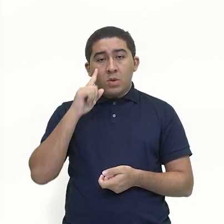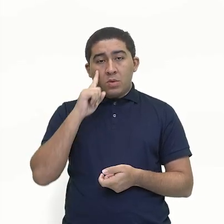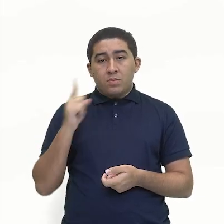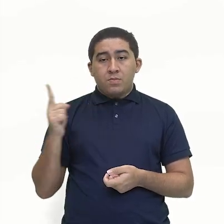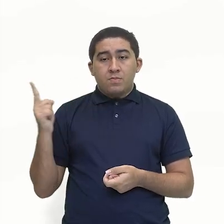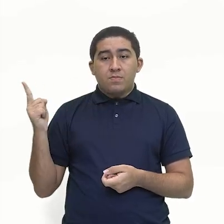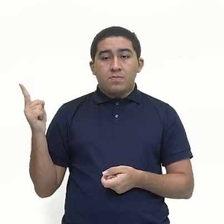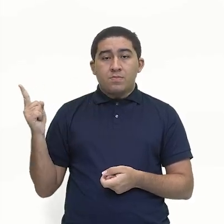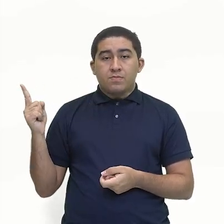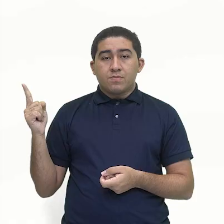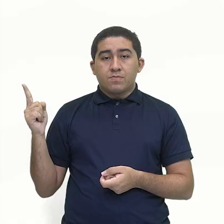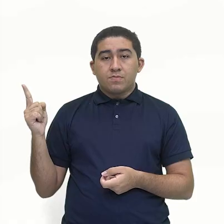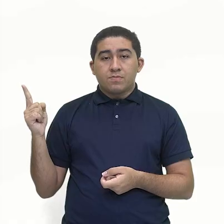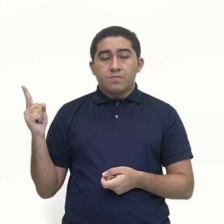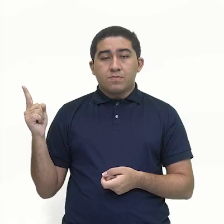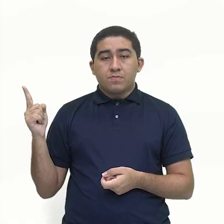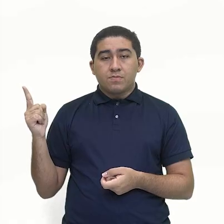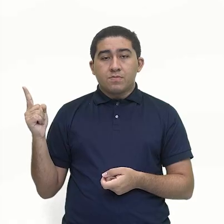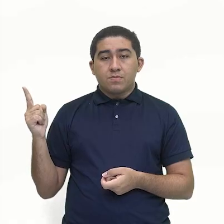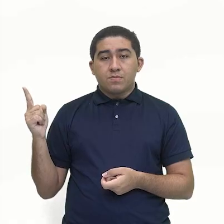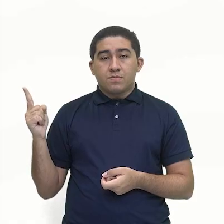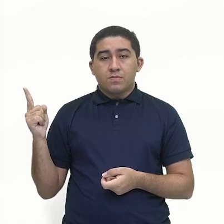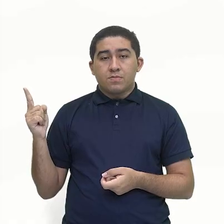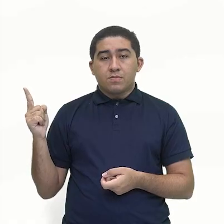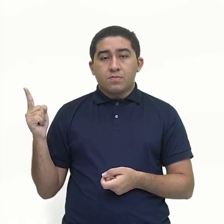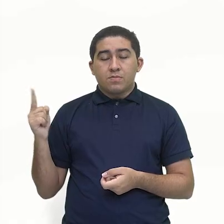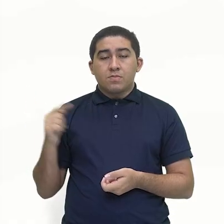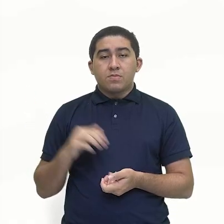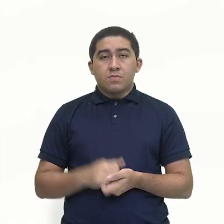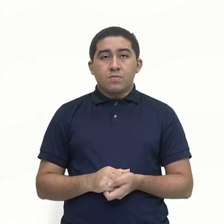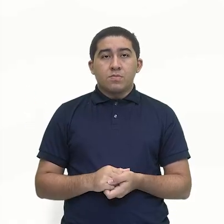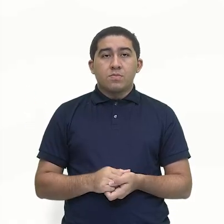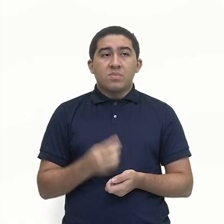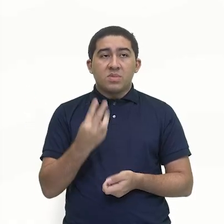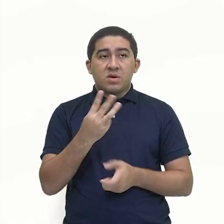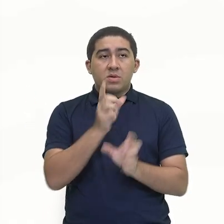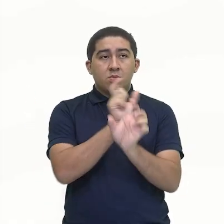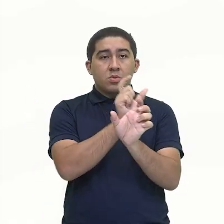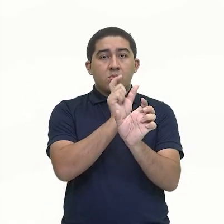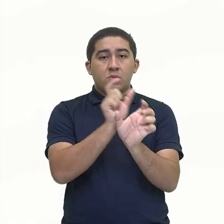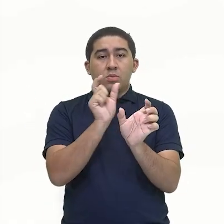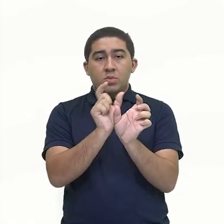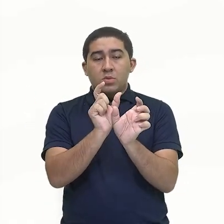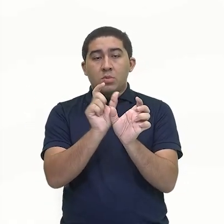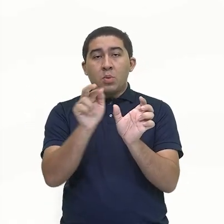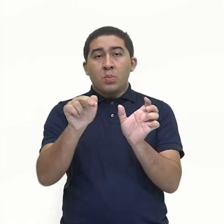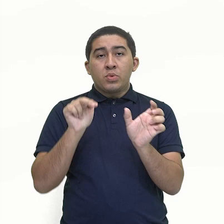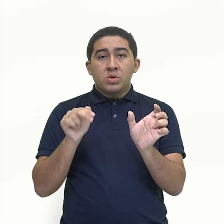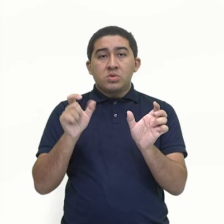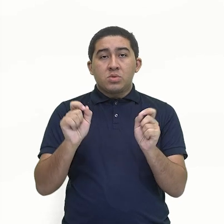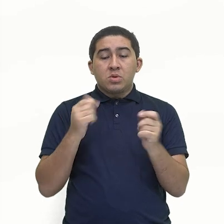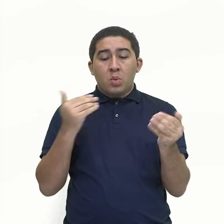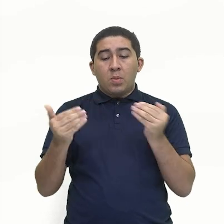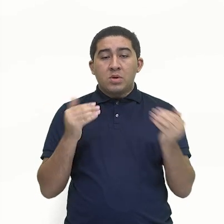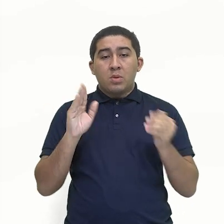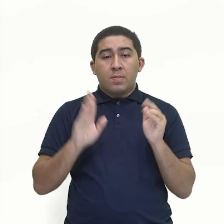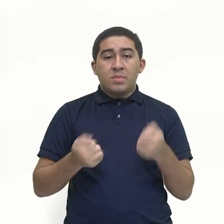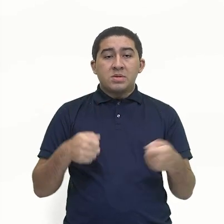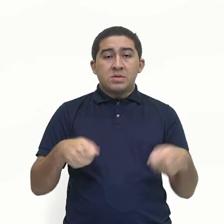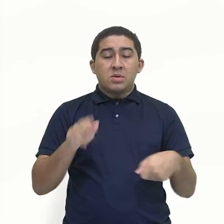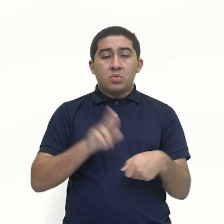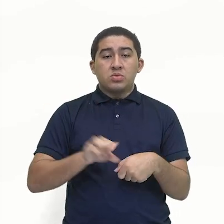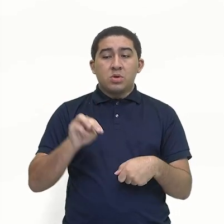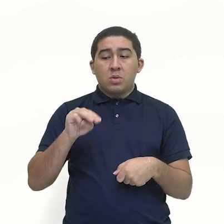não deu, mas são 3 sílabas, tá? Beautiful. 3 sílabas. Logo, para formar o comparativo, eu devo utilizar o